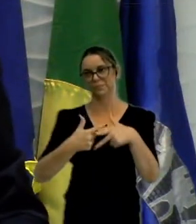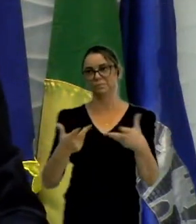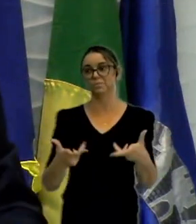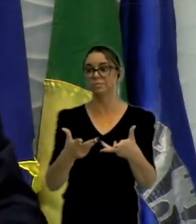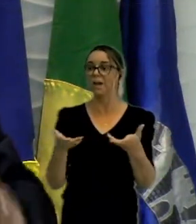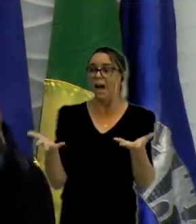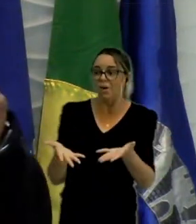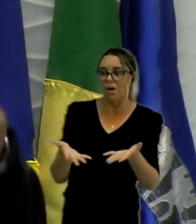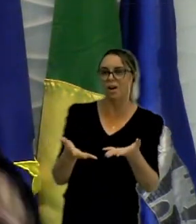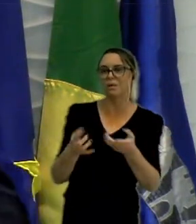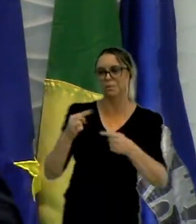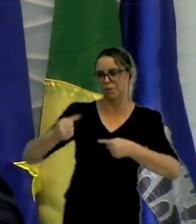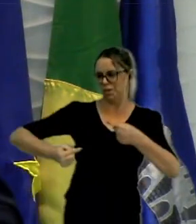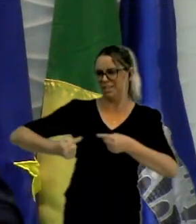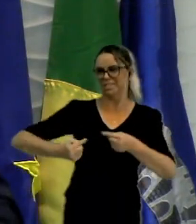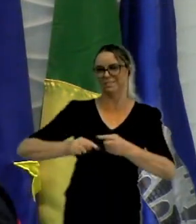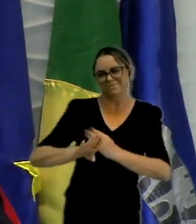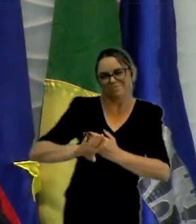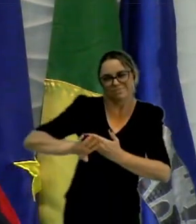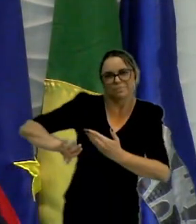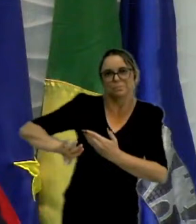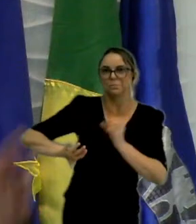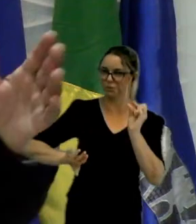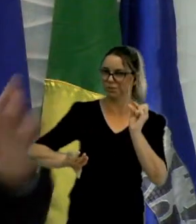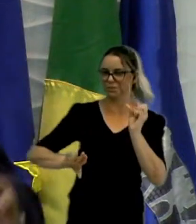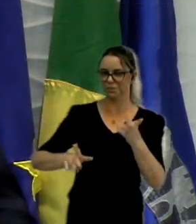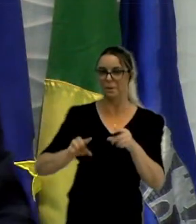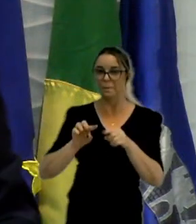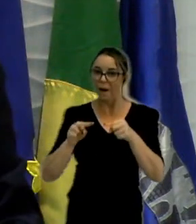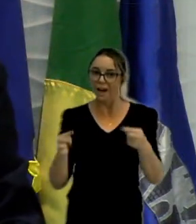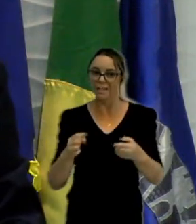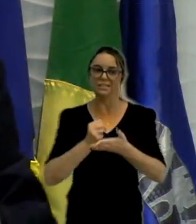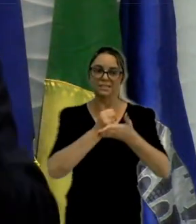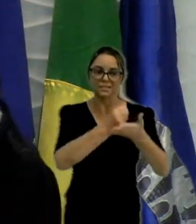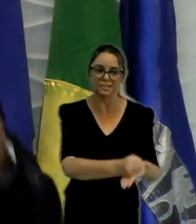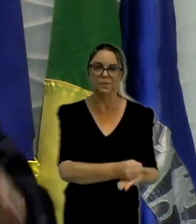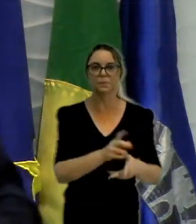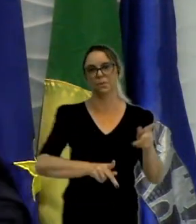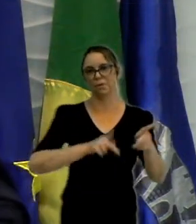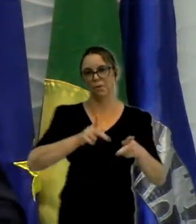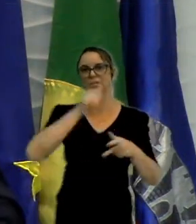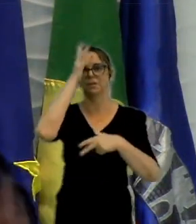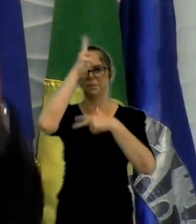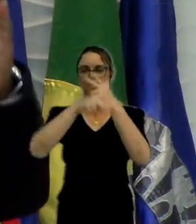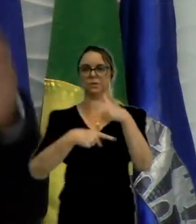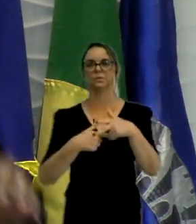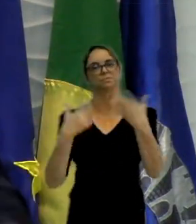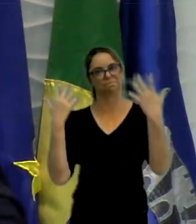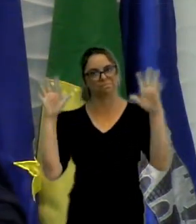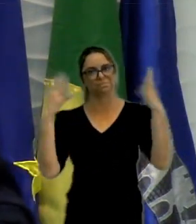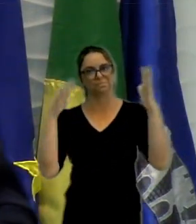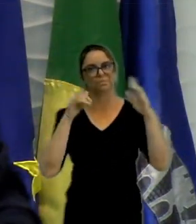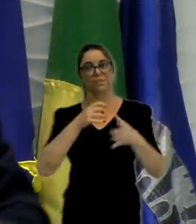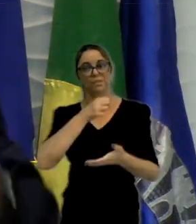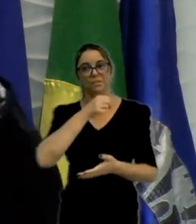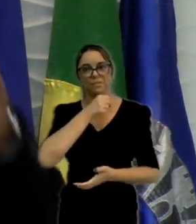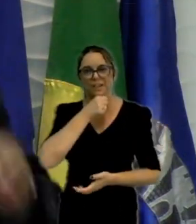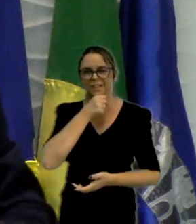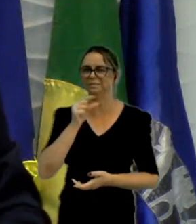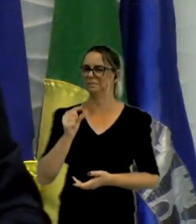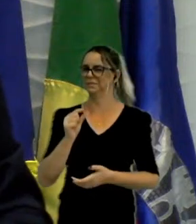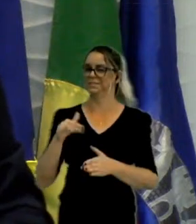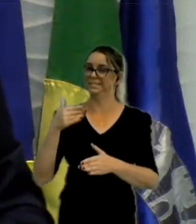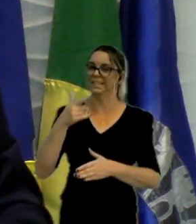da política, mas nunca deixou de ajudar a população de São Bento. Então, parabenizar, está ficando mais velho na sexta-feira, né, doutor